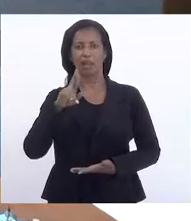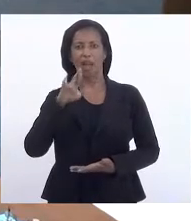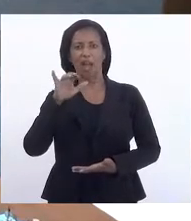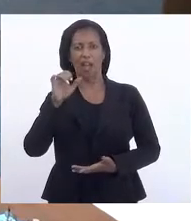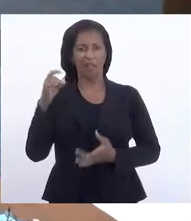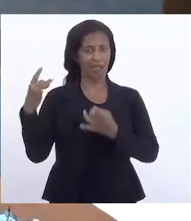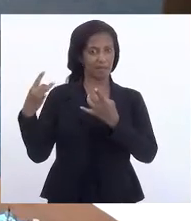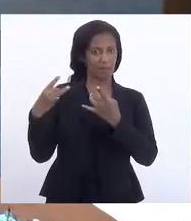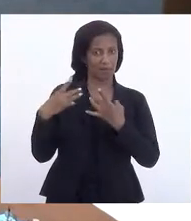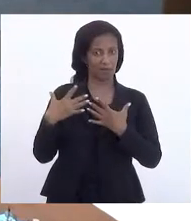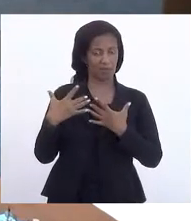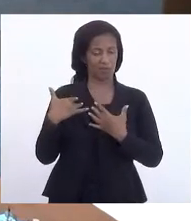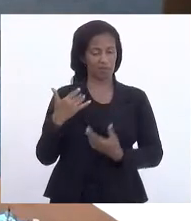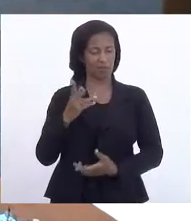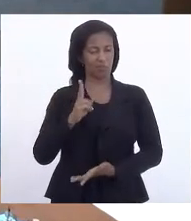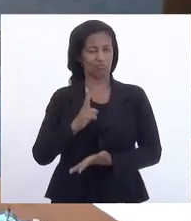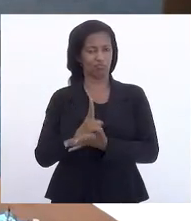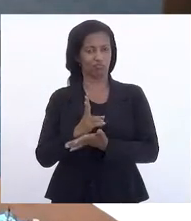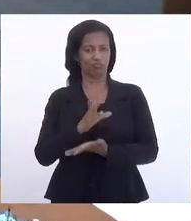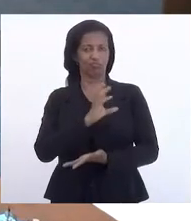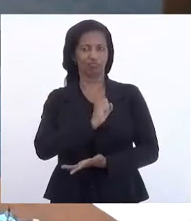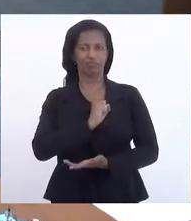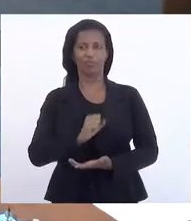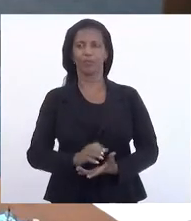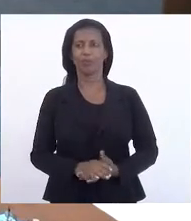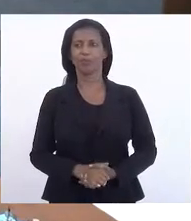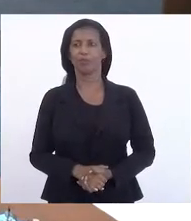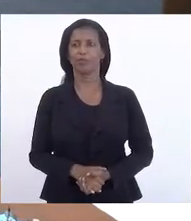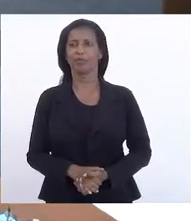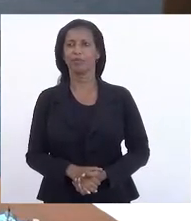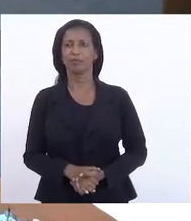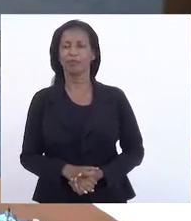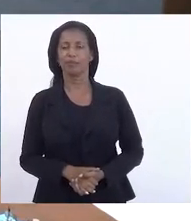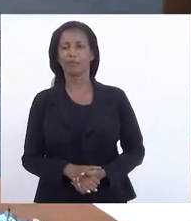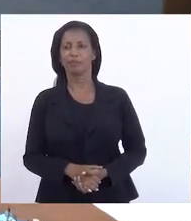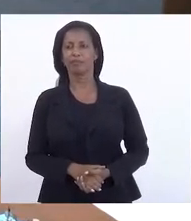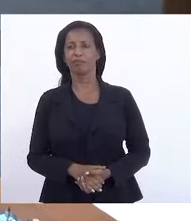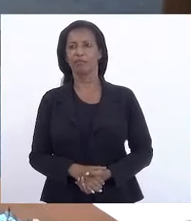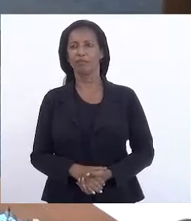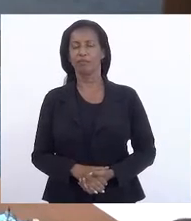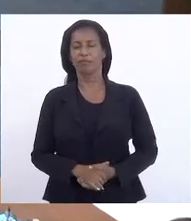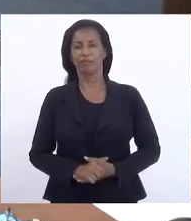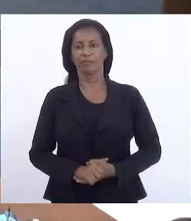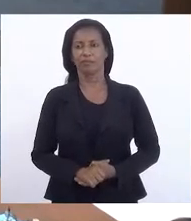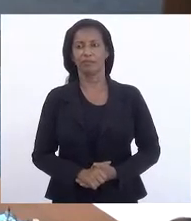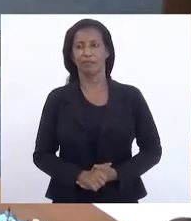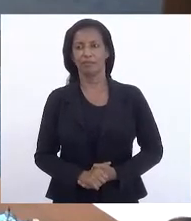amando. Obrigado. Obrigado. Obrigado. Obrigado.